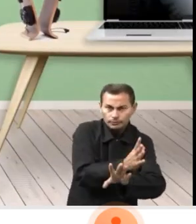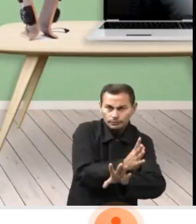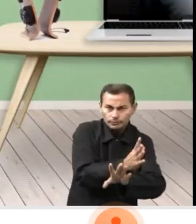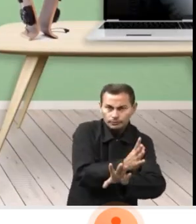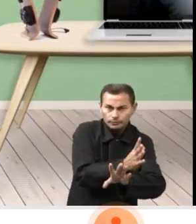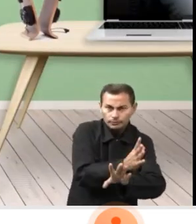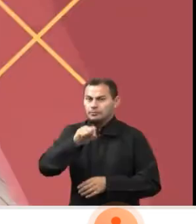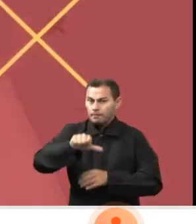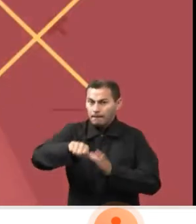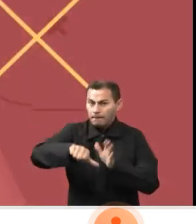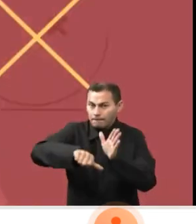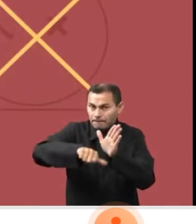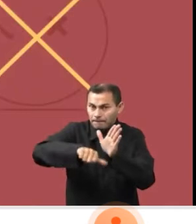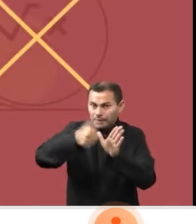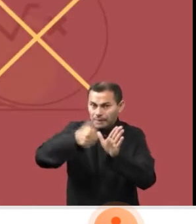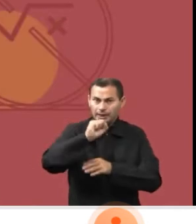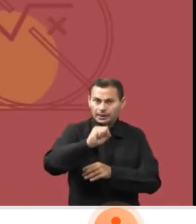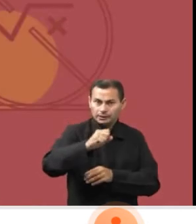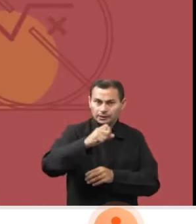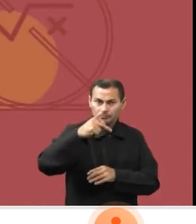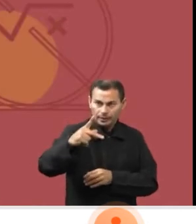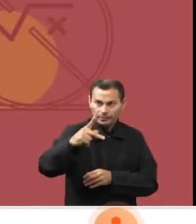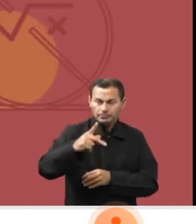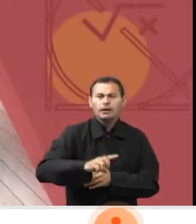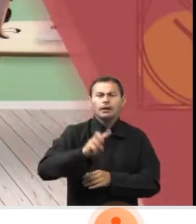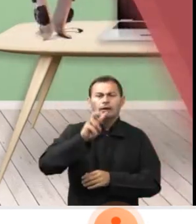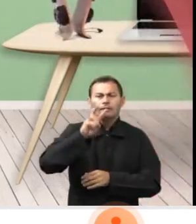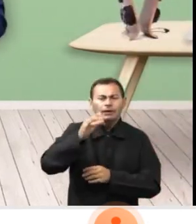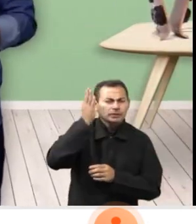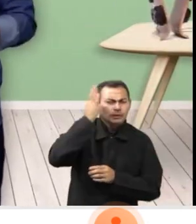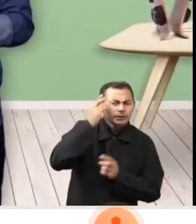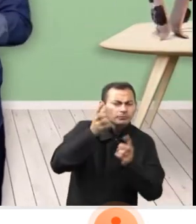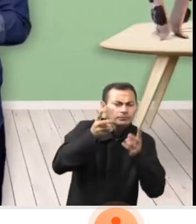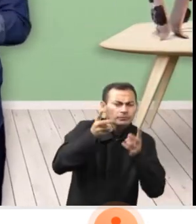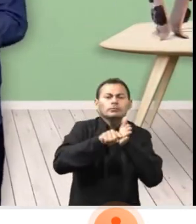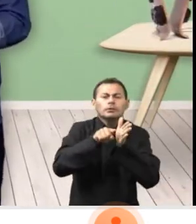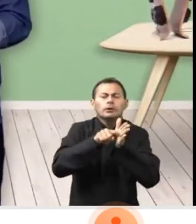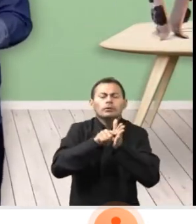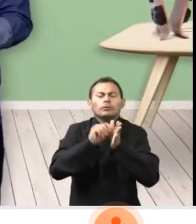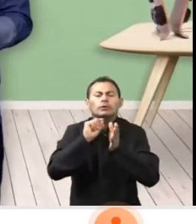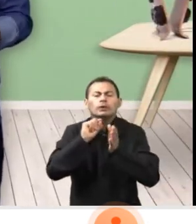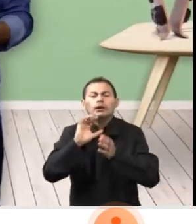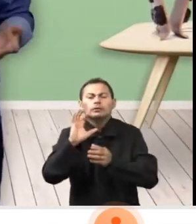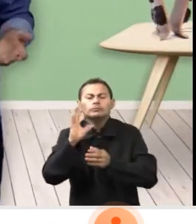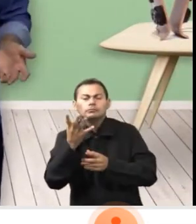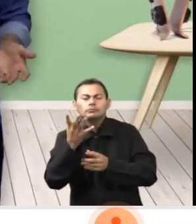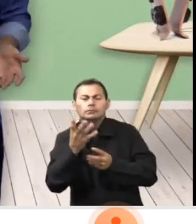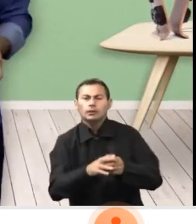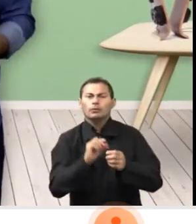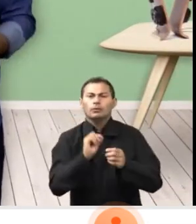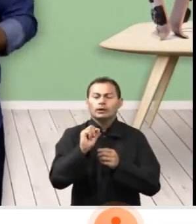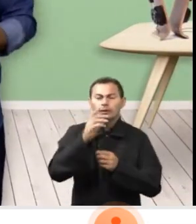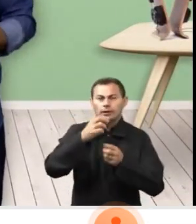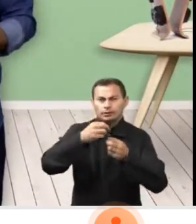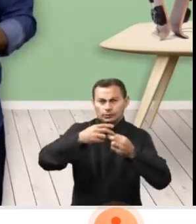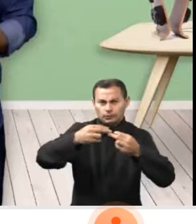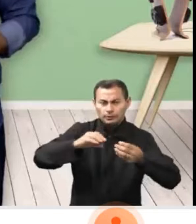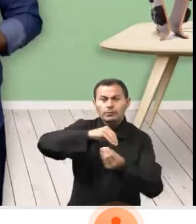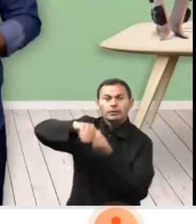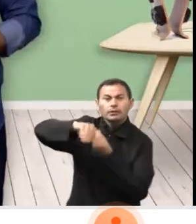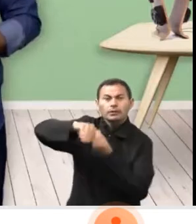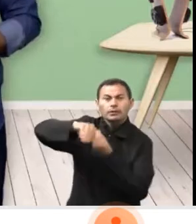primeira SP e vai identificar onde a situação se passa, quais agentes estão envolvidos e